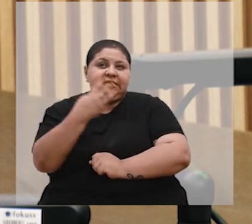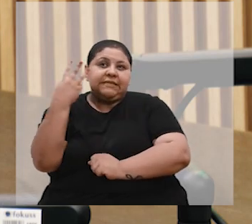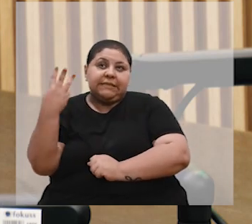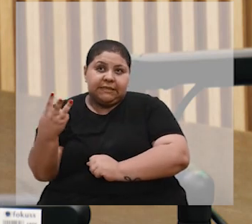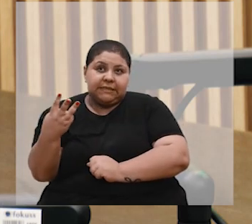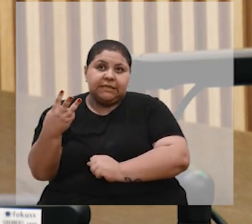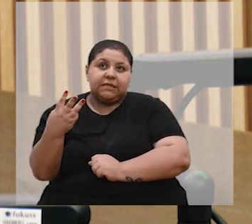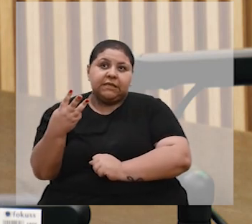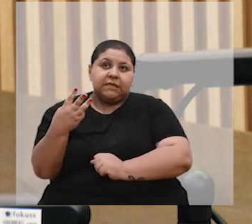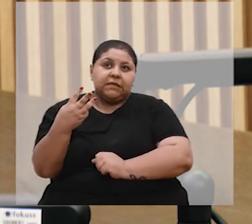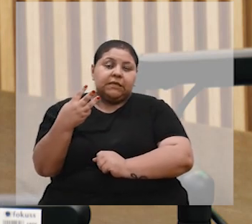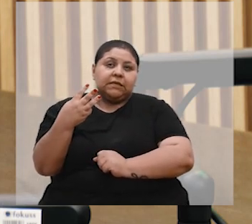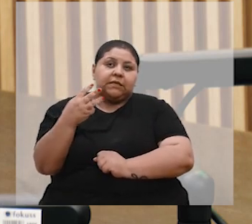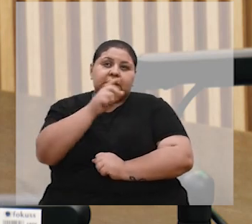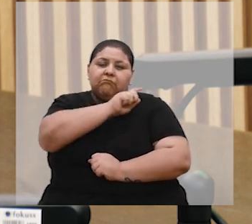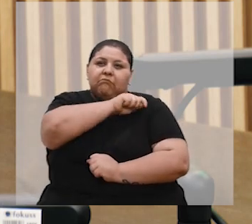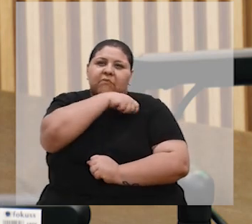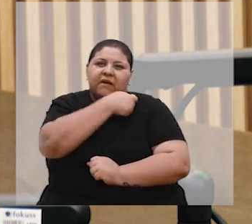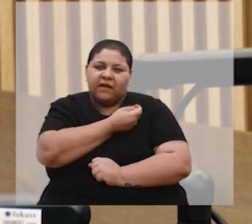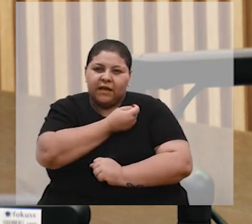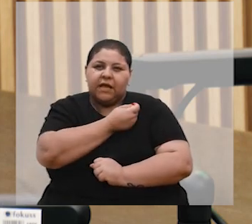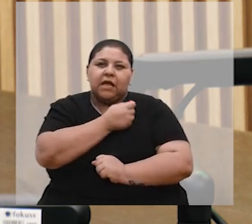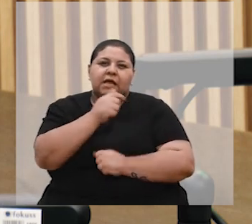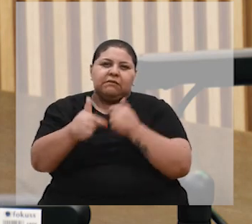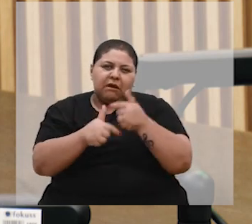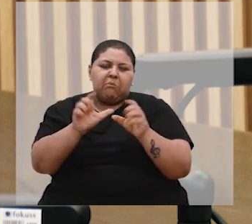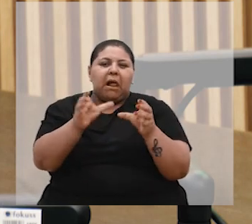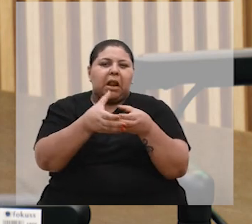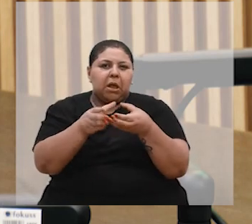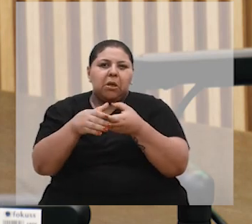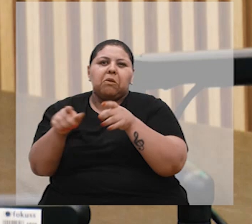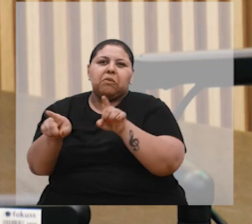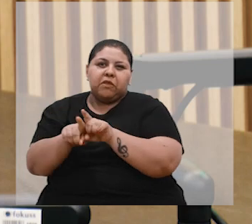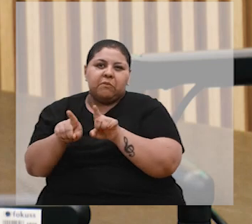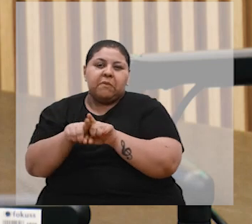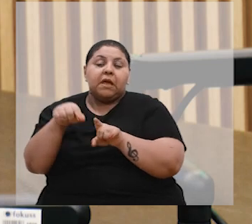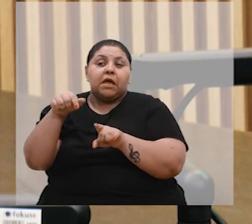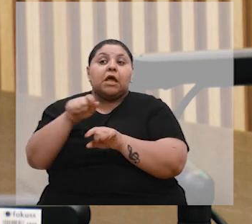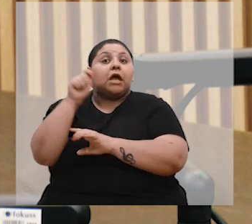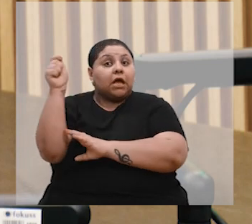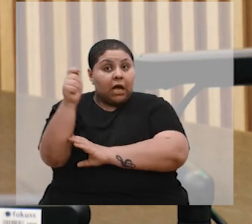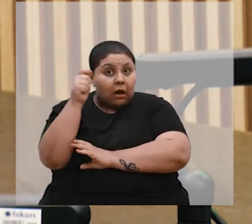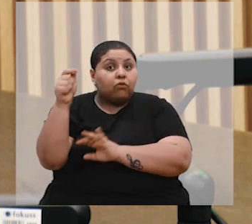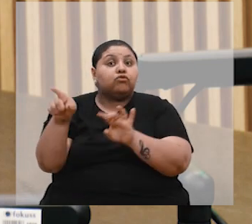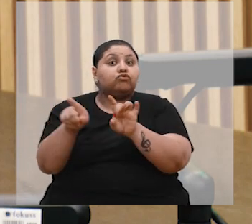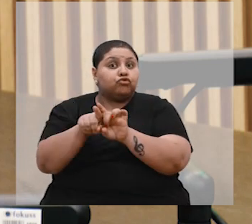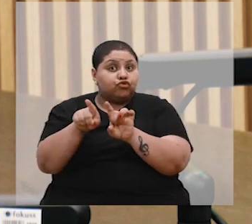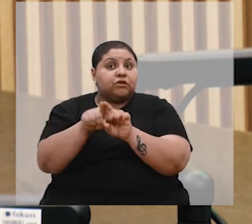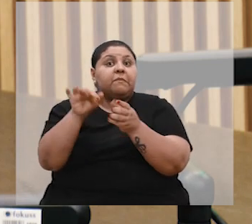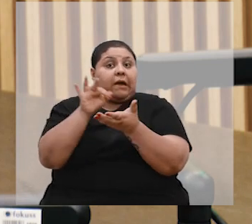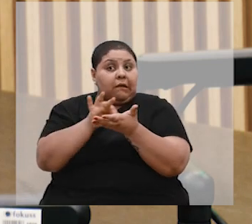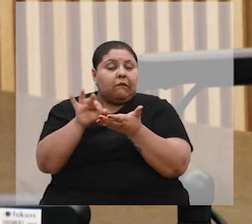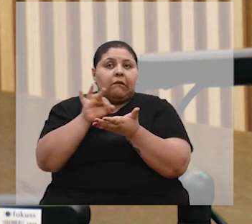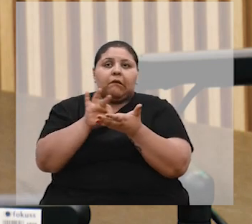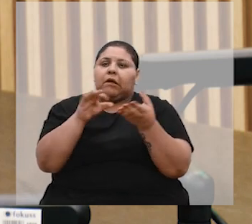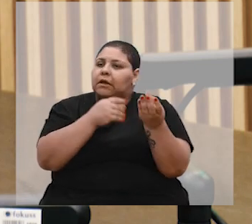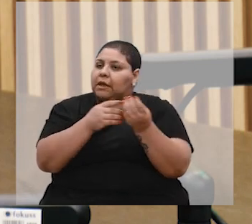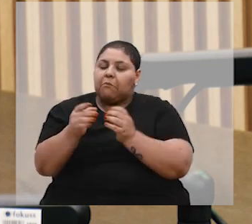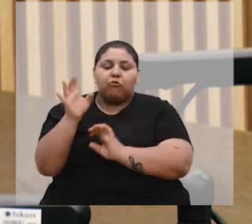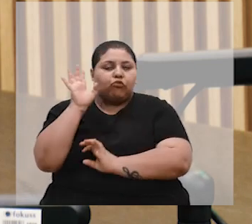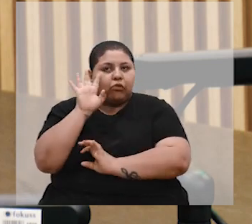alguns trabalham em grupo, né? Nós temos, inclusive, testes promovidos por gaúchos dentro dessa pré-inscrição, que é